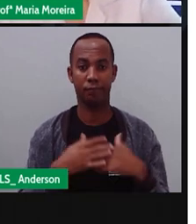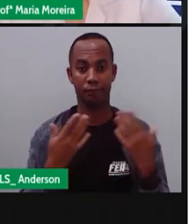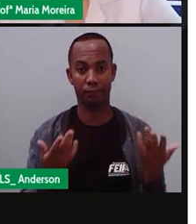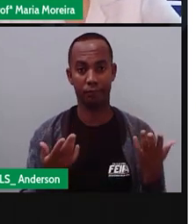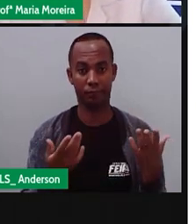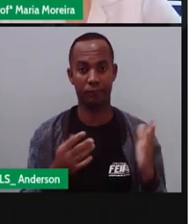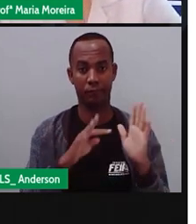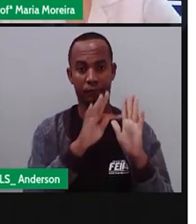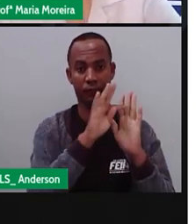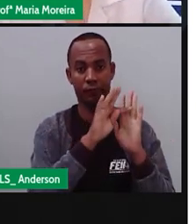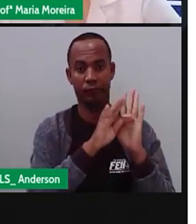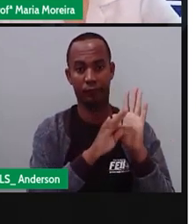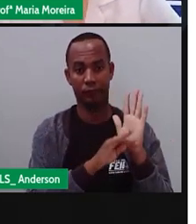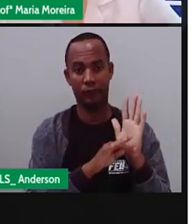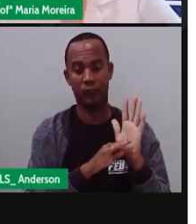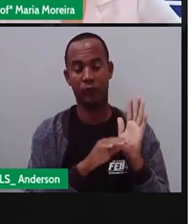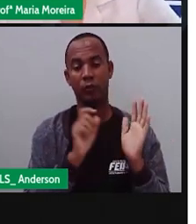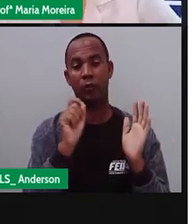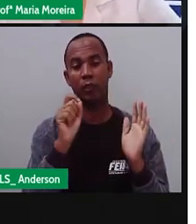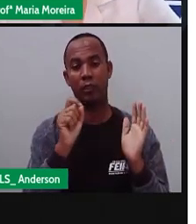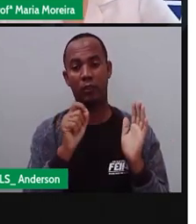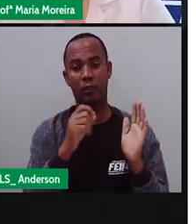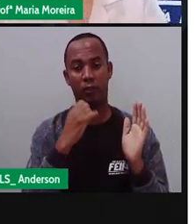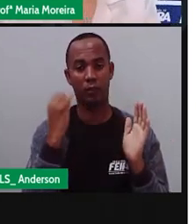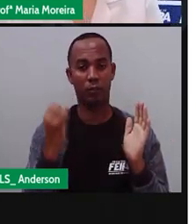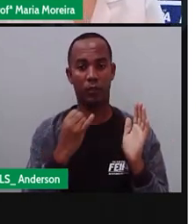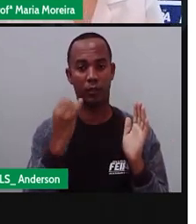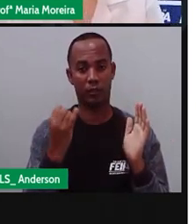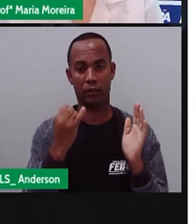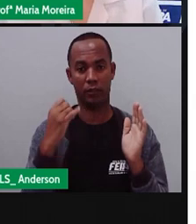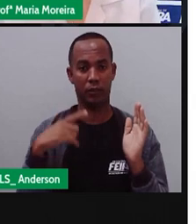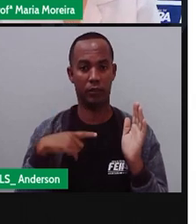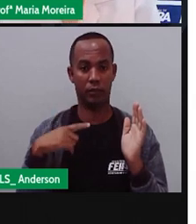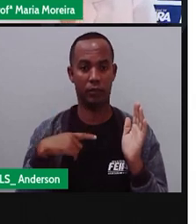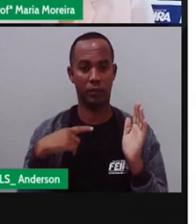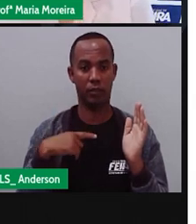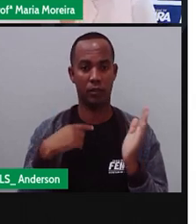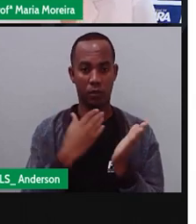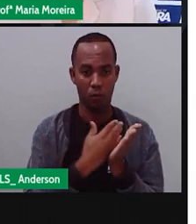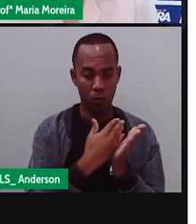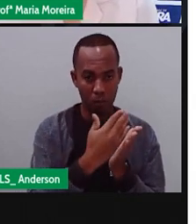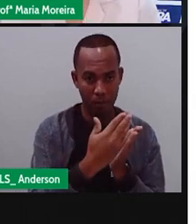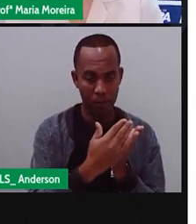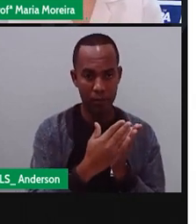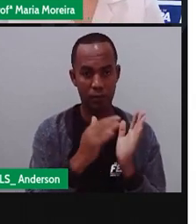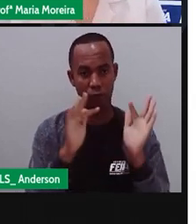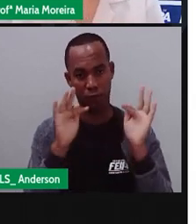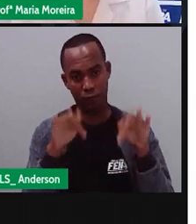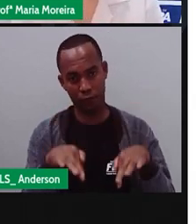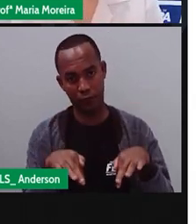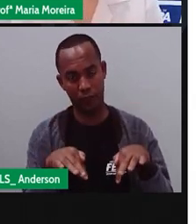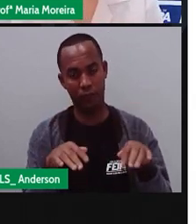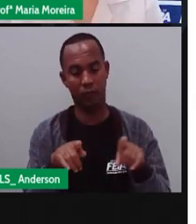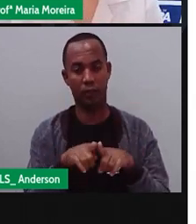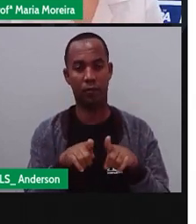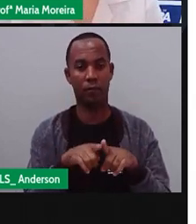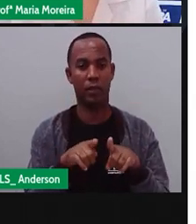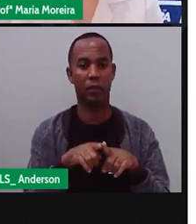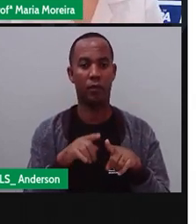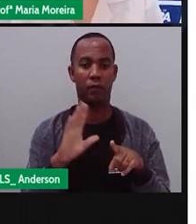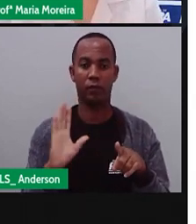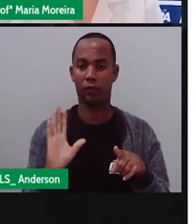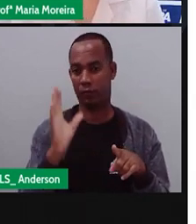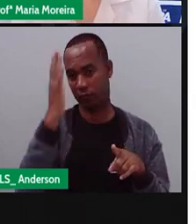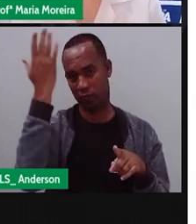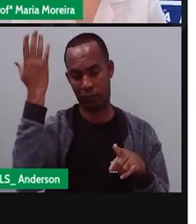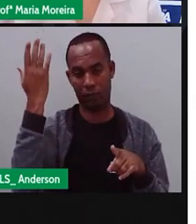características de um texto, tá? É necessário que o texto ele contenha começo, meio e fim. Se acontece alguma coisa com você durante o